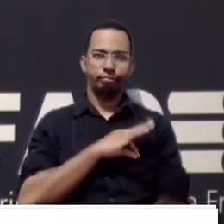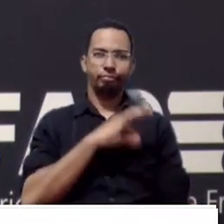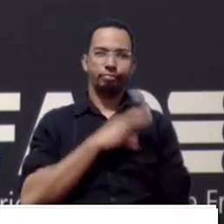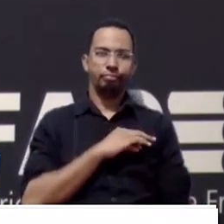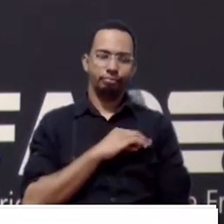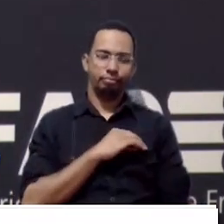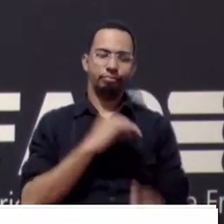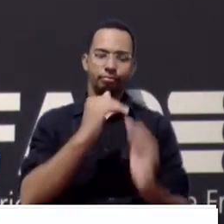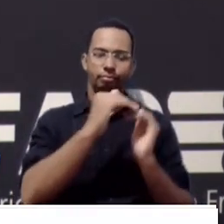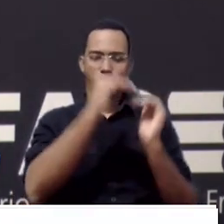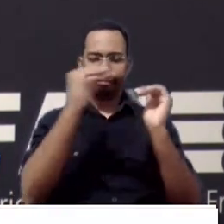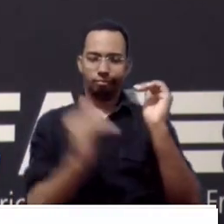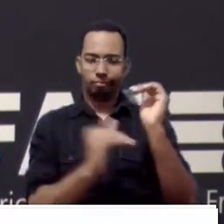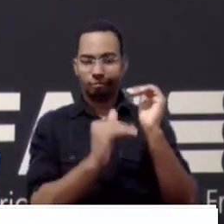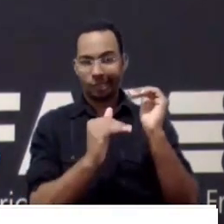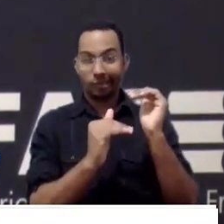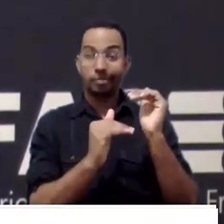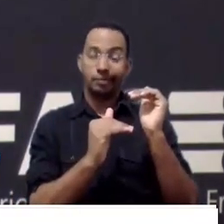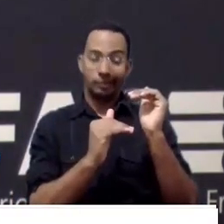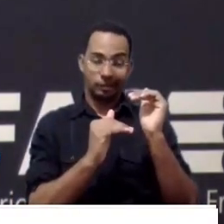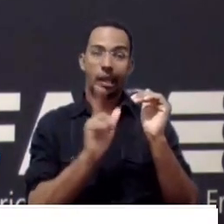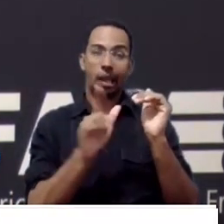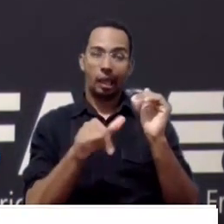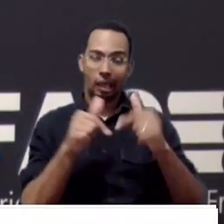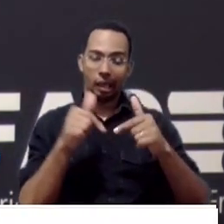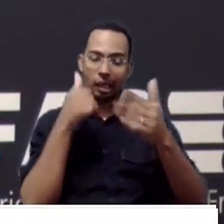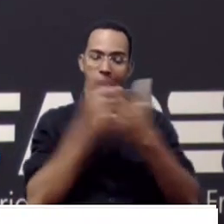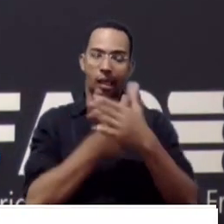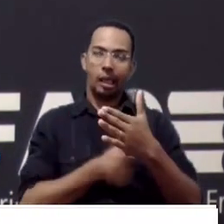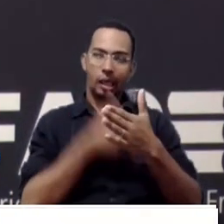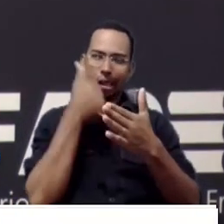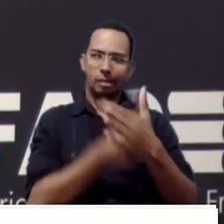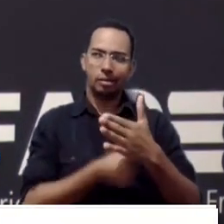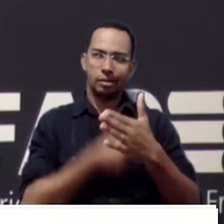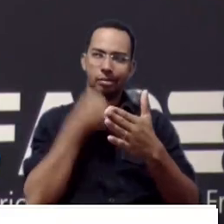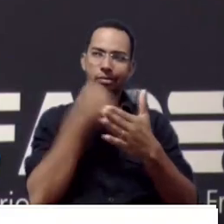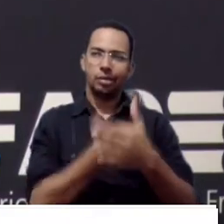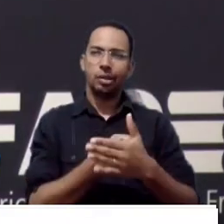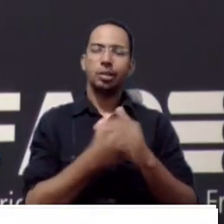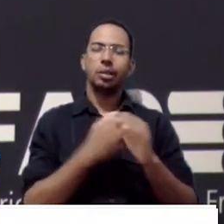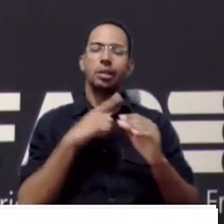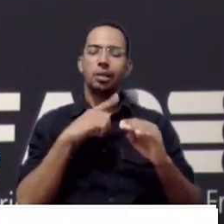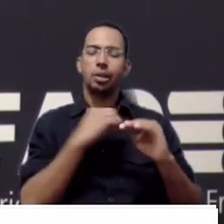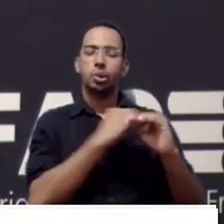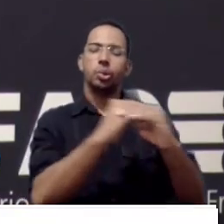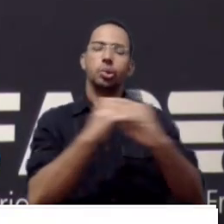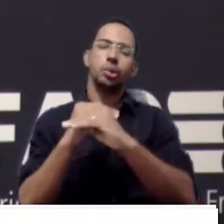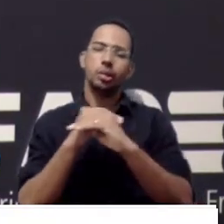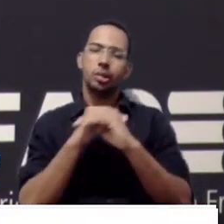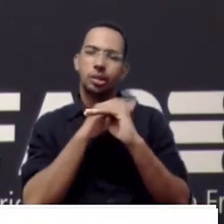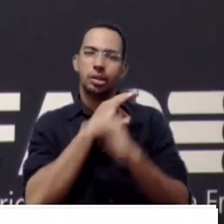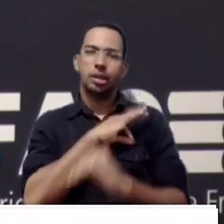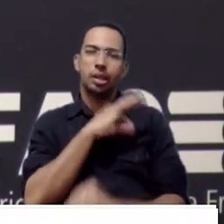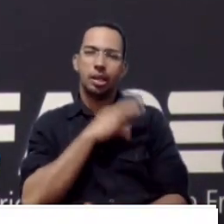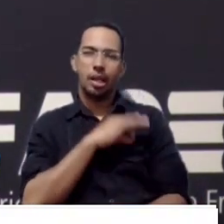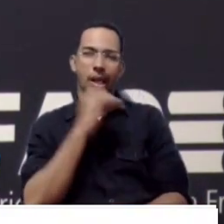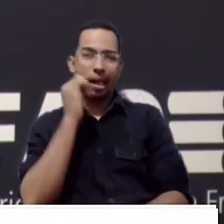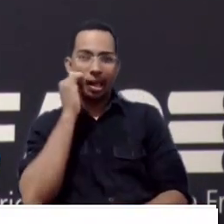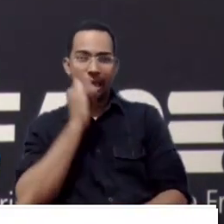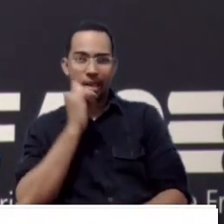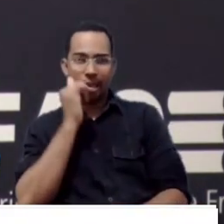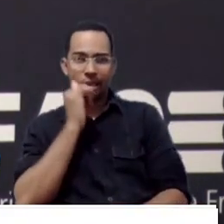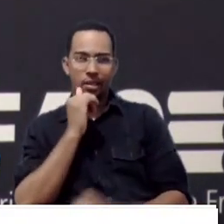inferior. Então, é uma luta para ter a equiparação salarial das mulheres e igualdade